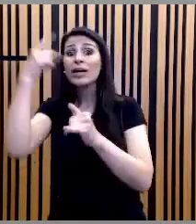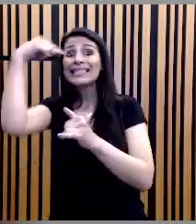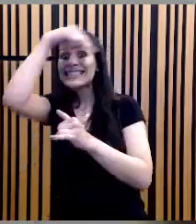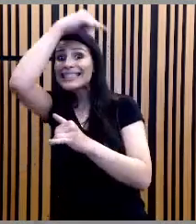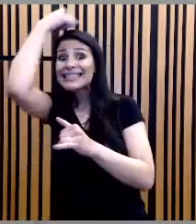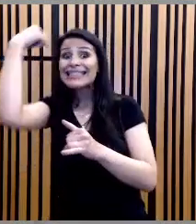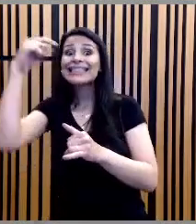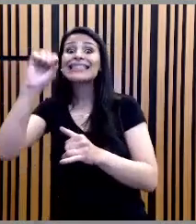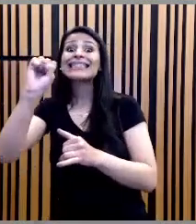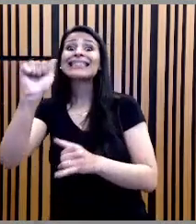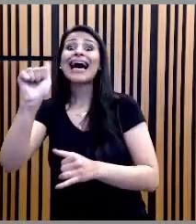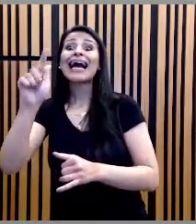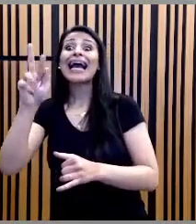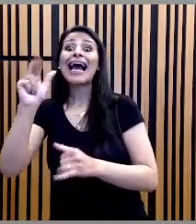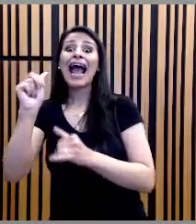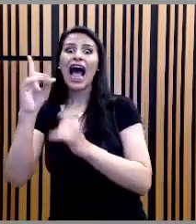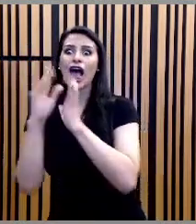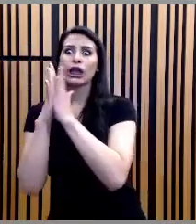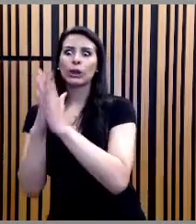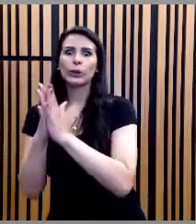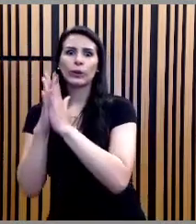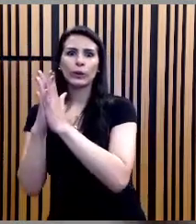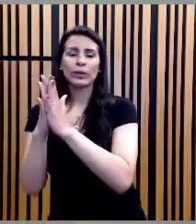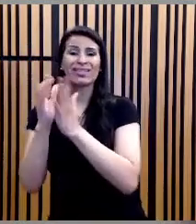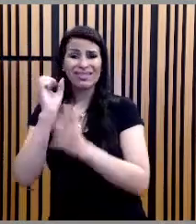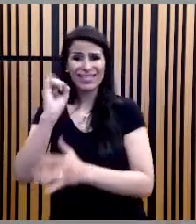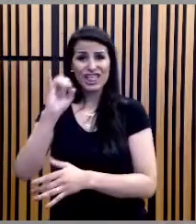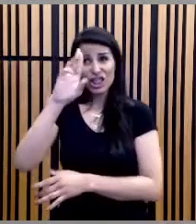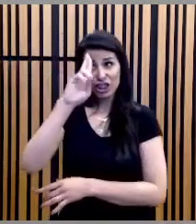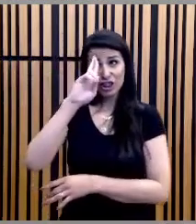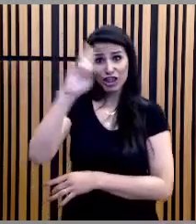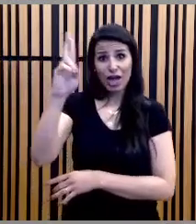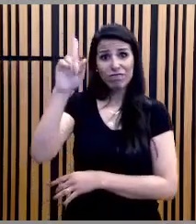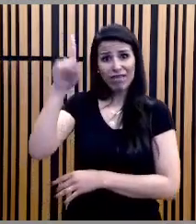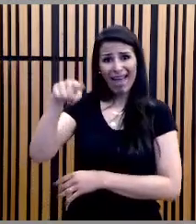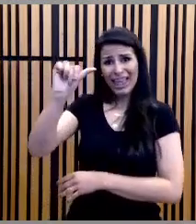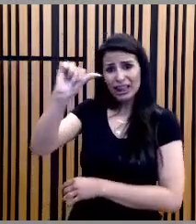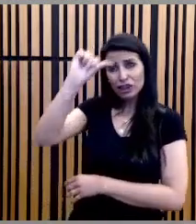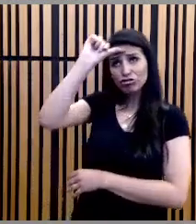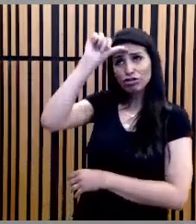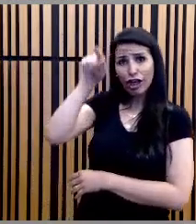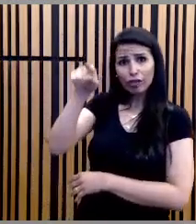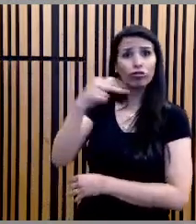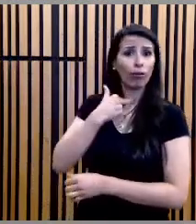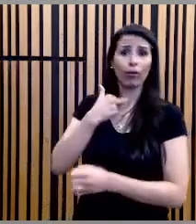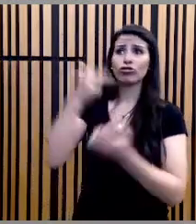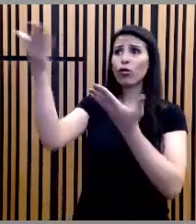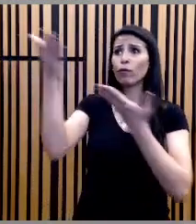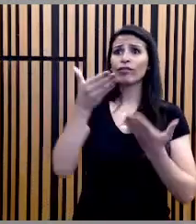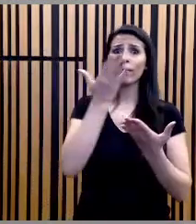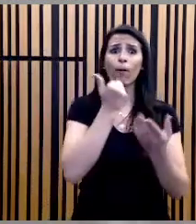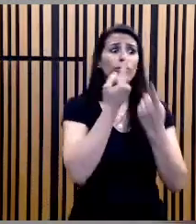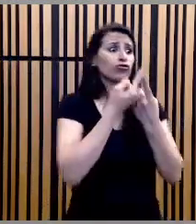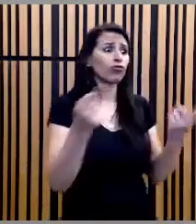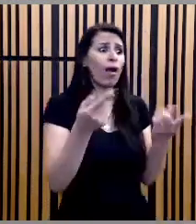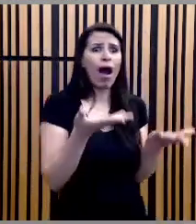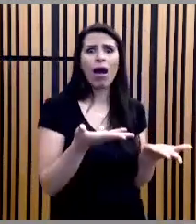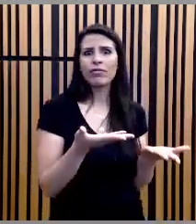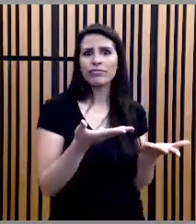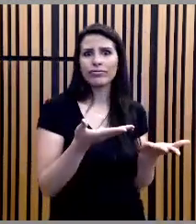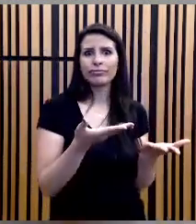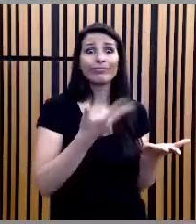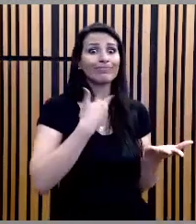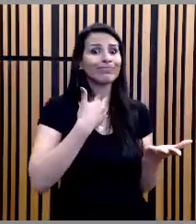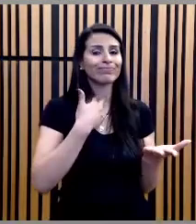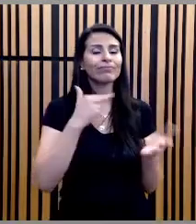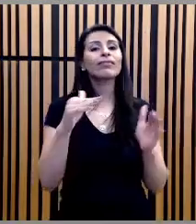Então, ter essa questão, assim, de ver, né, que dentro do Rio Grande mesmo tem culturas diferentes e como é que eu